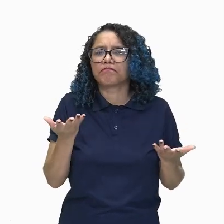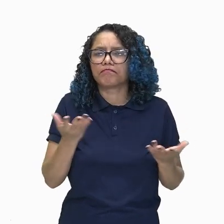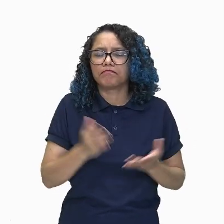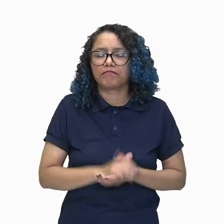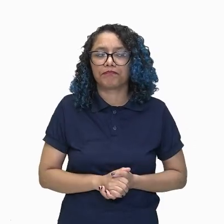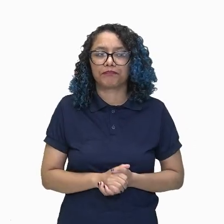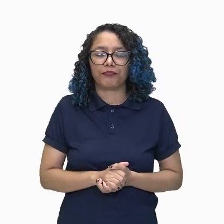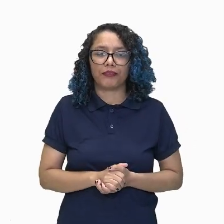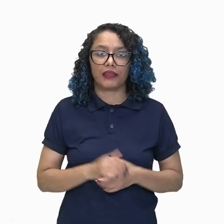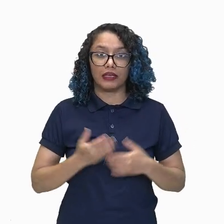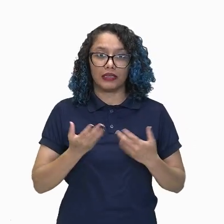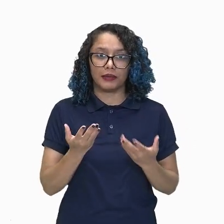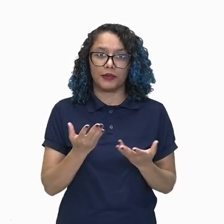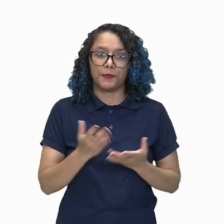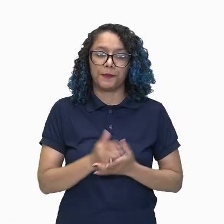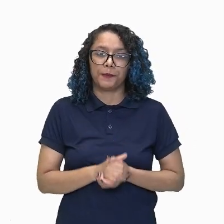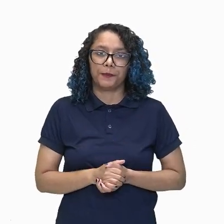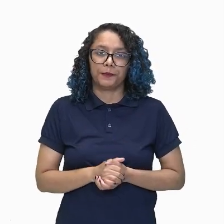Tendo em vista que